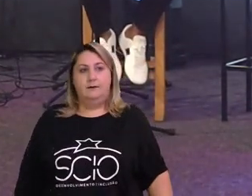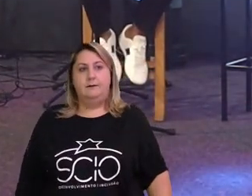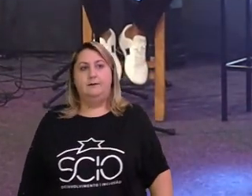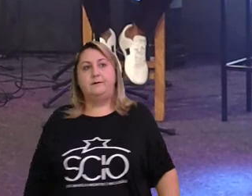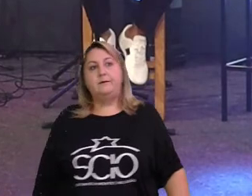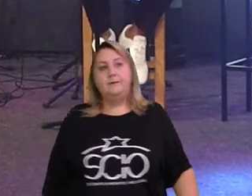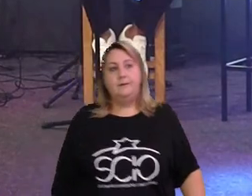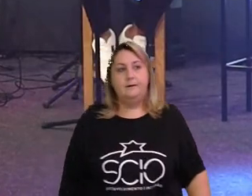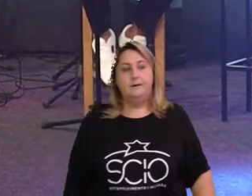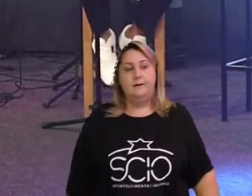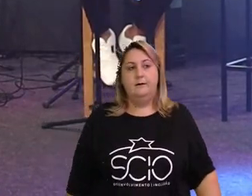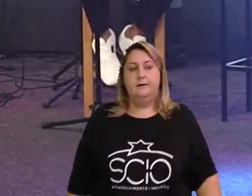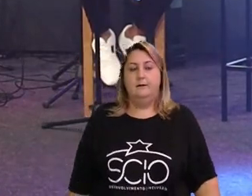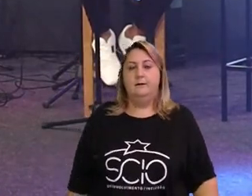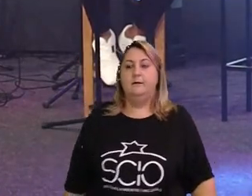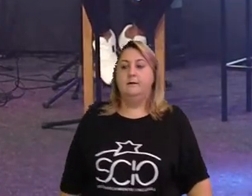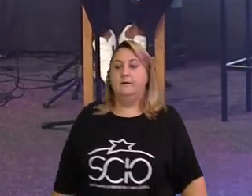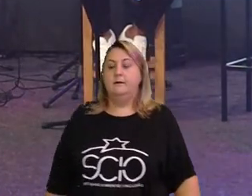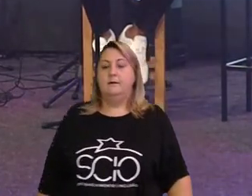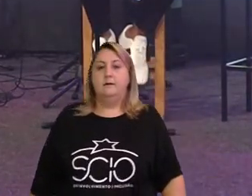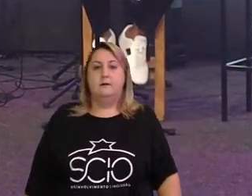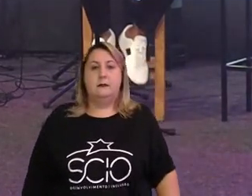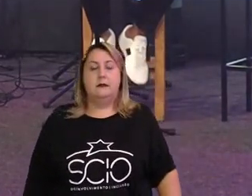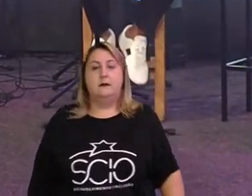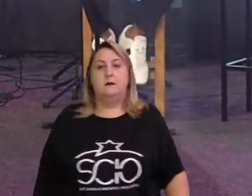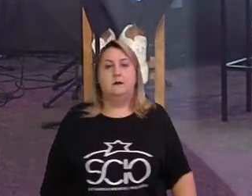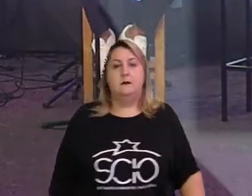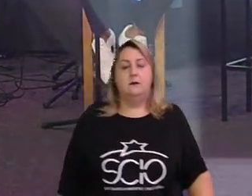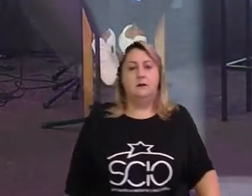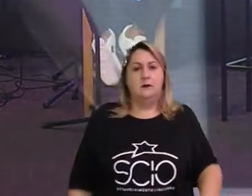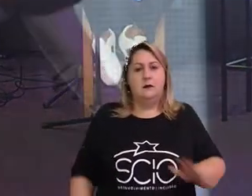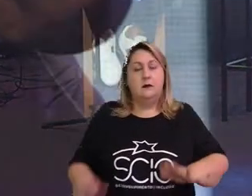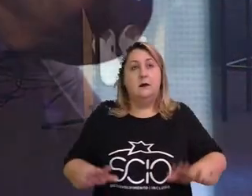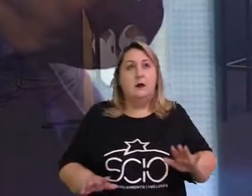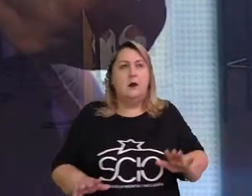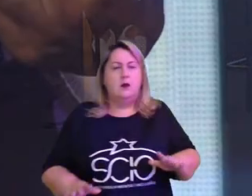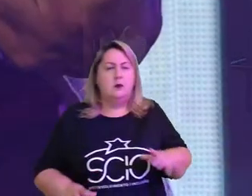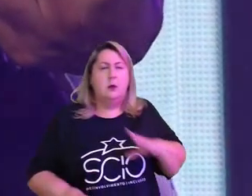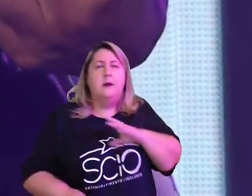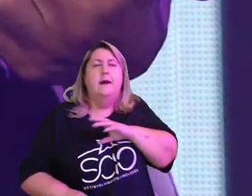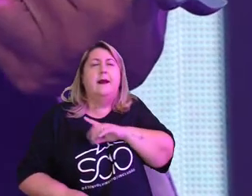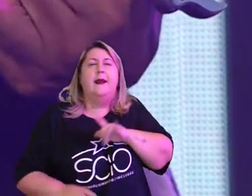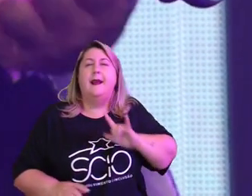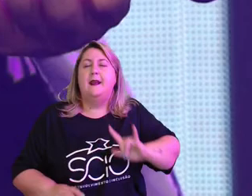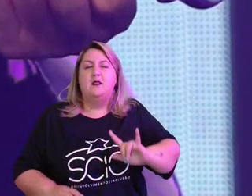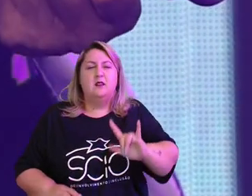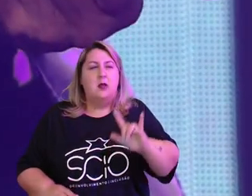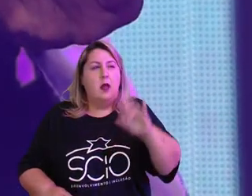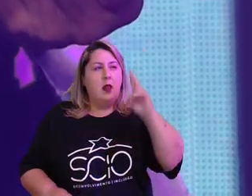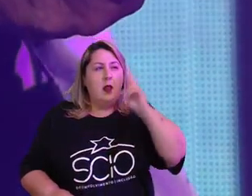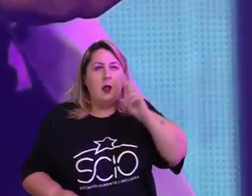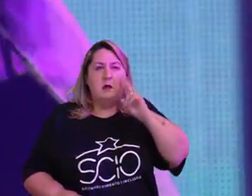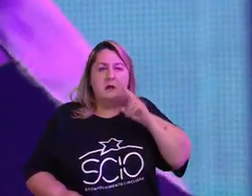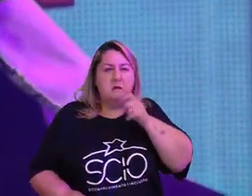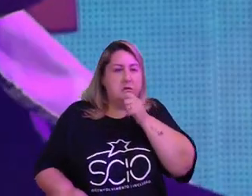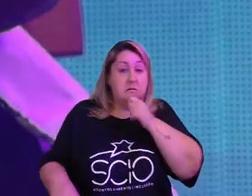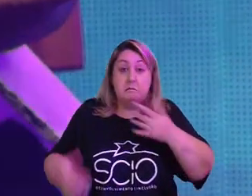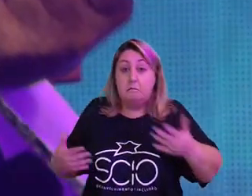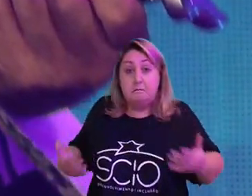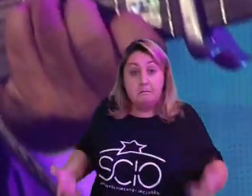Vamos cantar junto, vai! Quando a gente ama, qualquer coisa serve para relembrar.